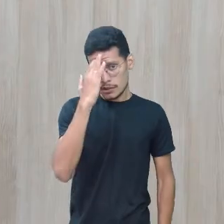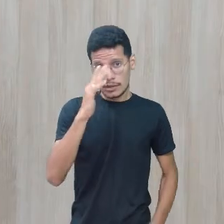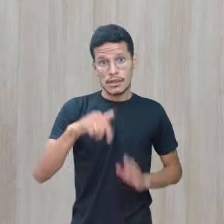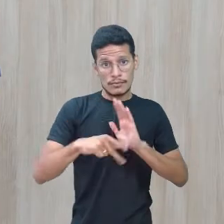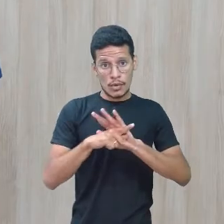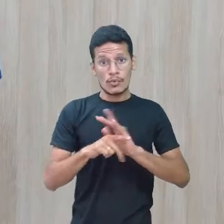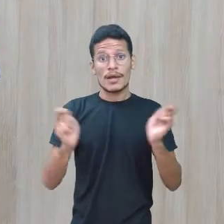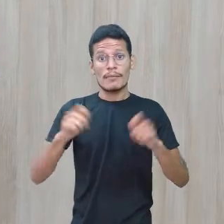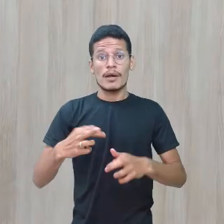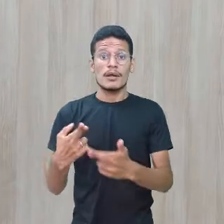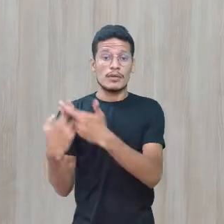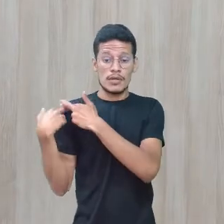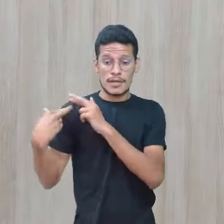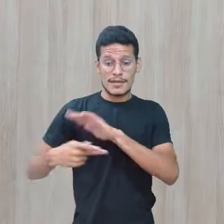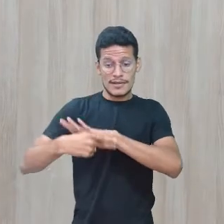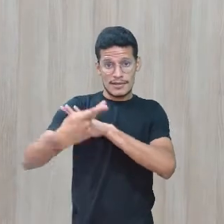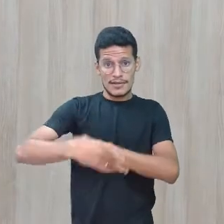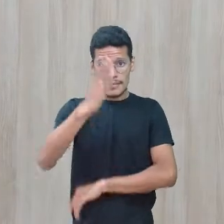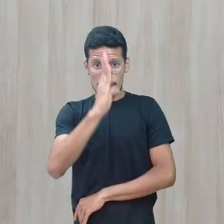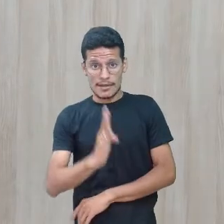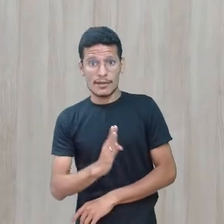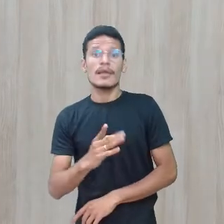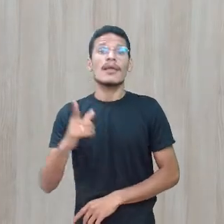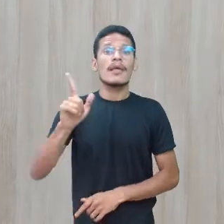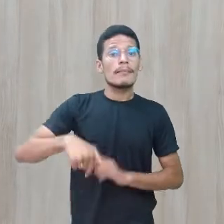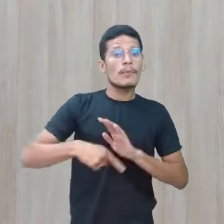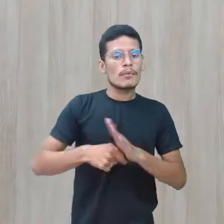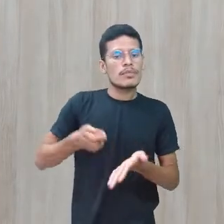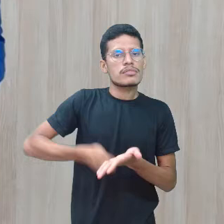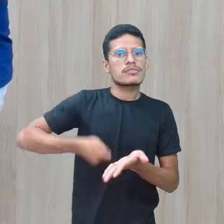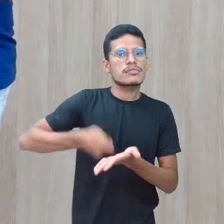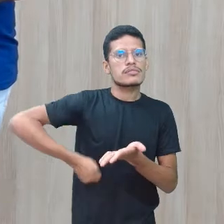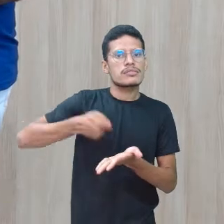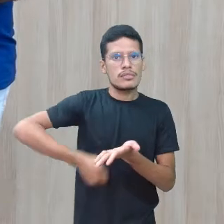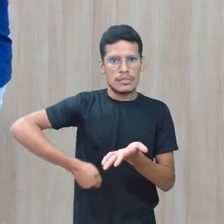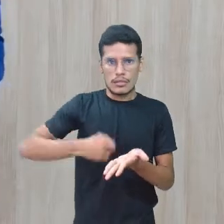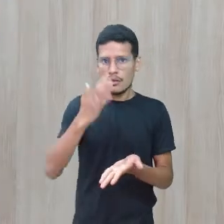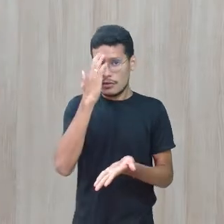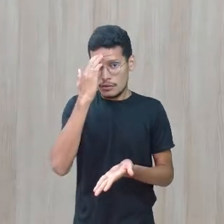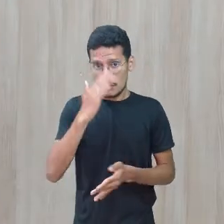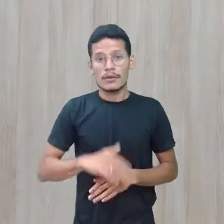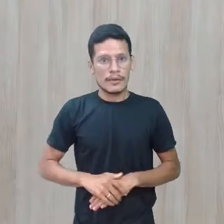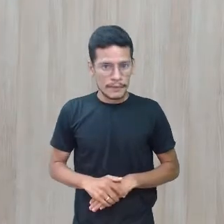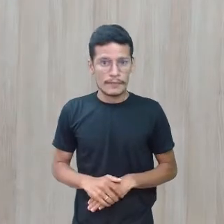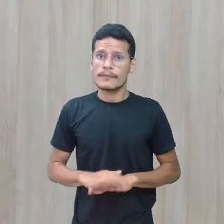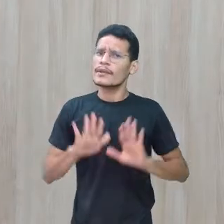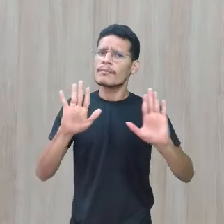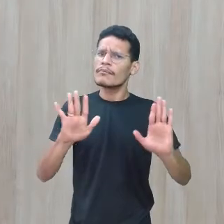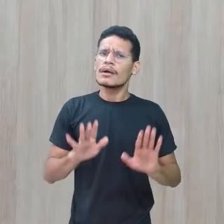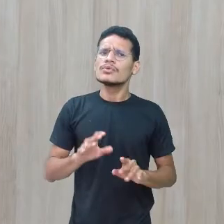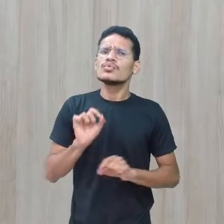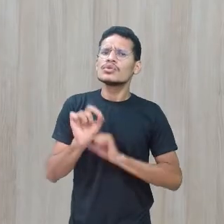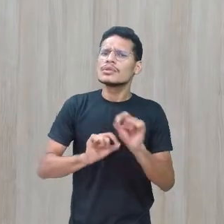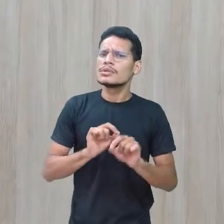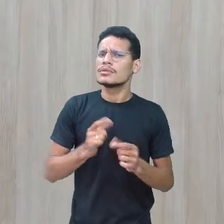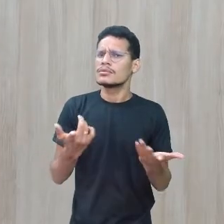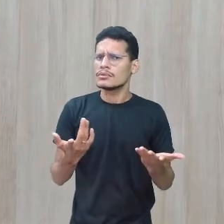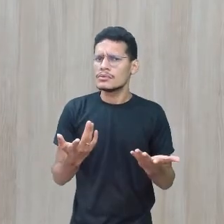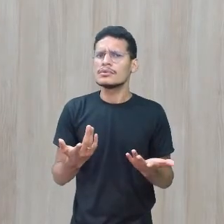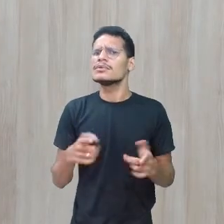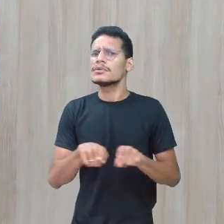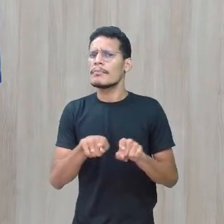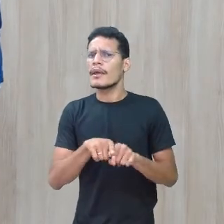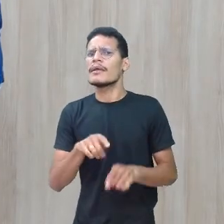responsável por instalar no Brasil um regime ditatorial, ok? Então, o que foi o golpe militar e o que